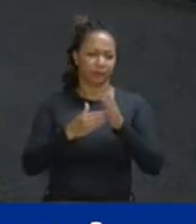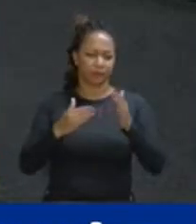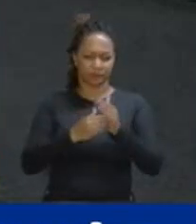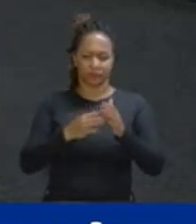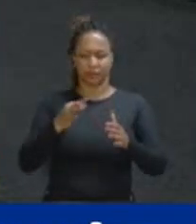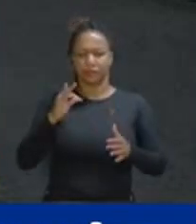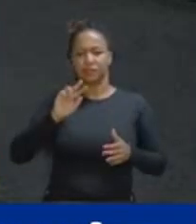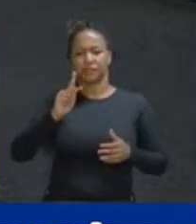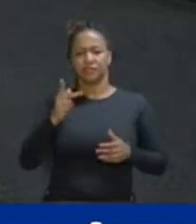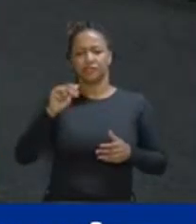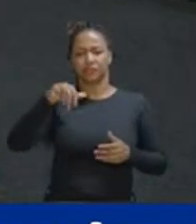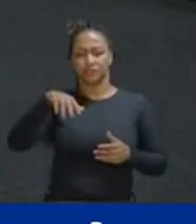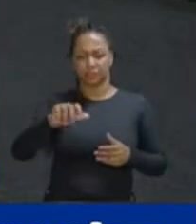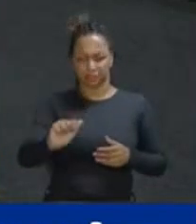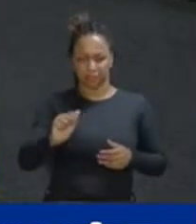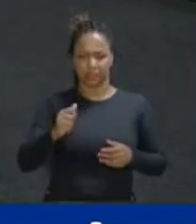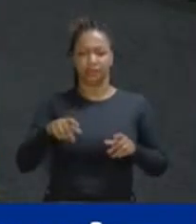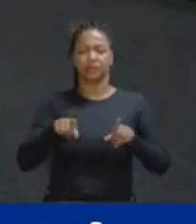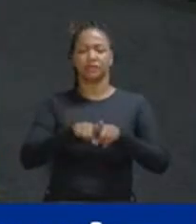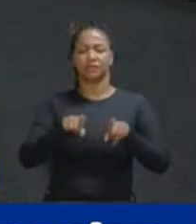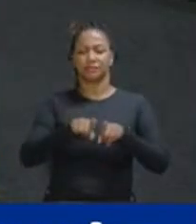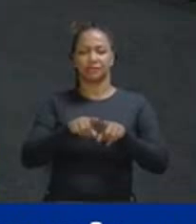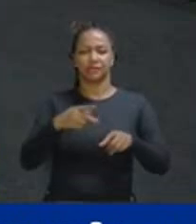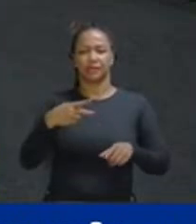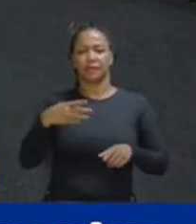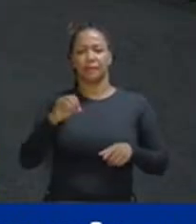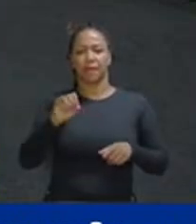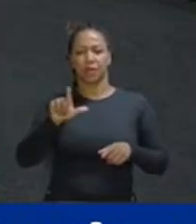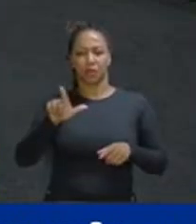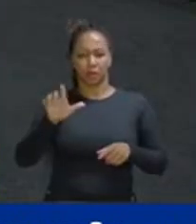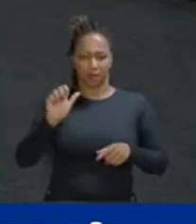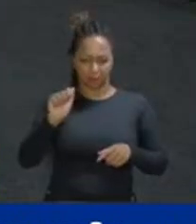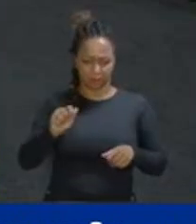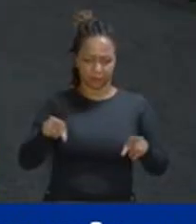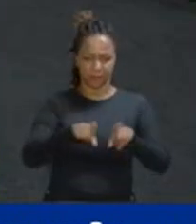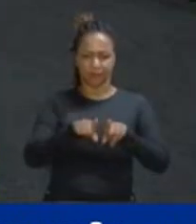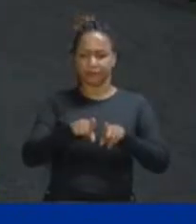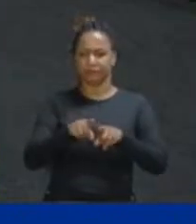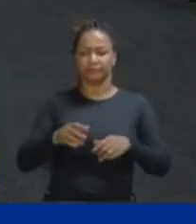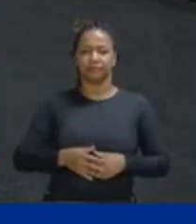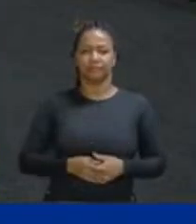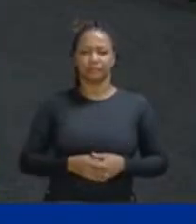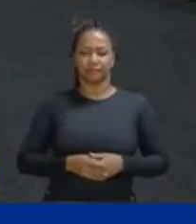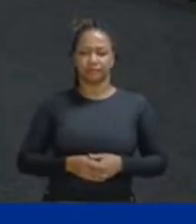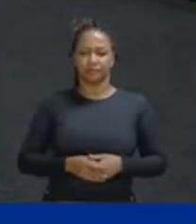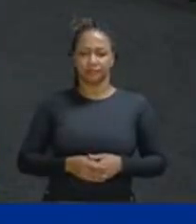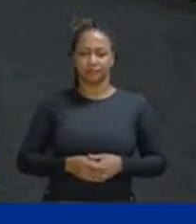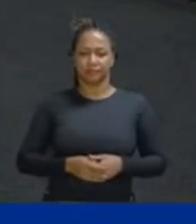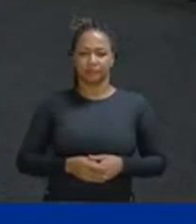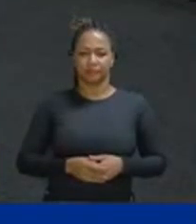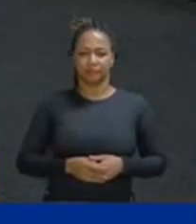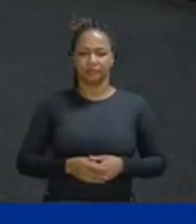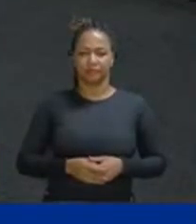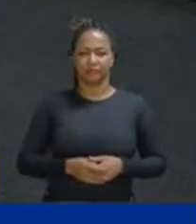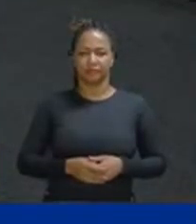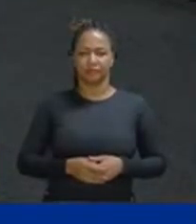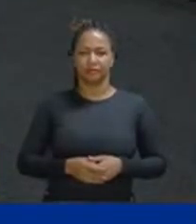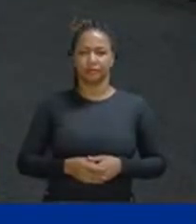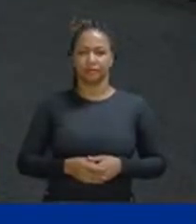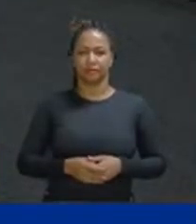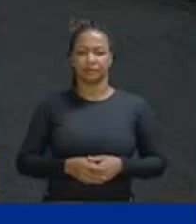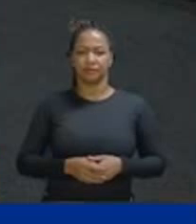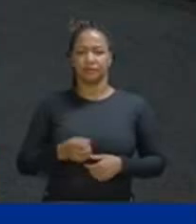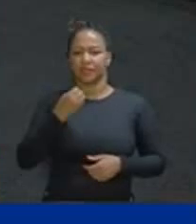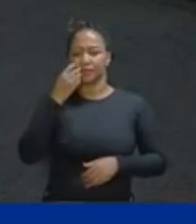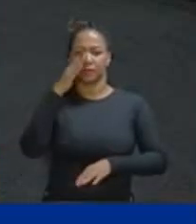juízas Tina Souza e Patrícia e Paula Santos. Vossa Excelência está com a Excelência. palavra. Oi? Com